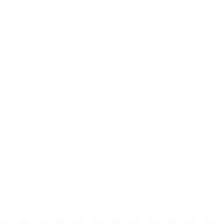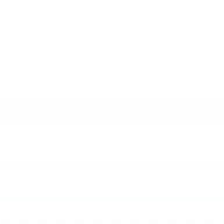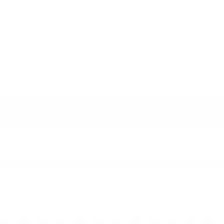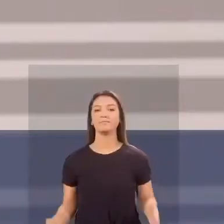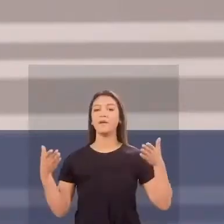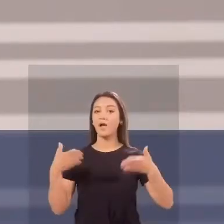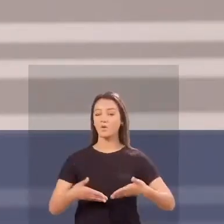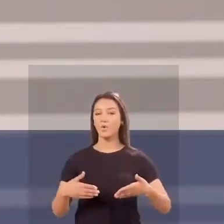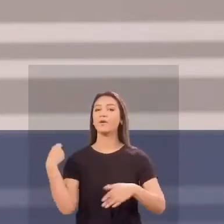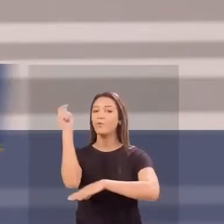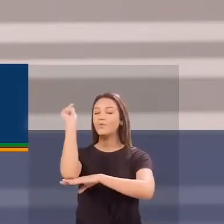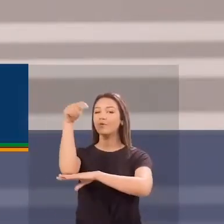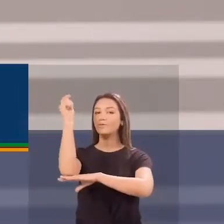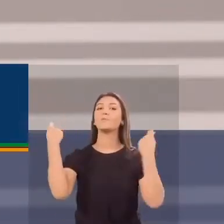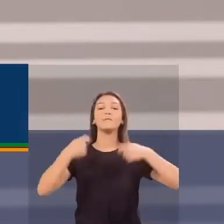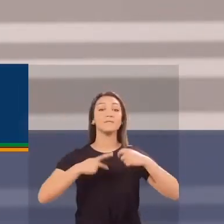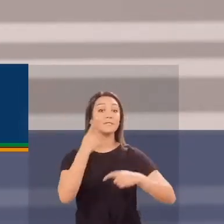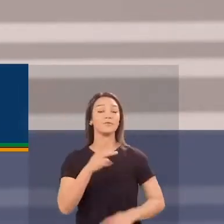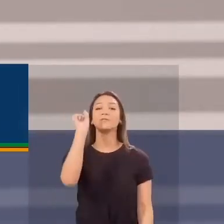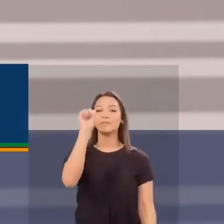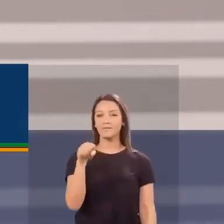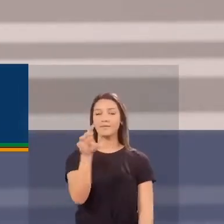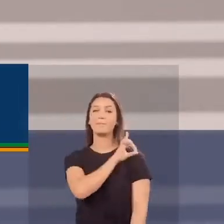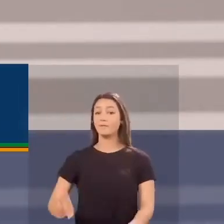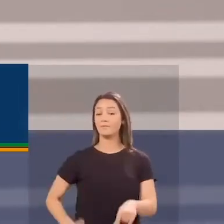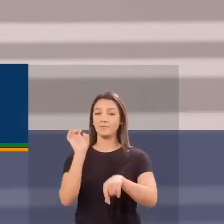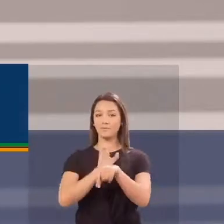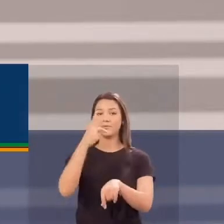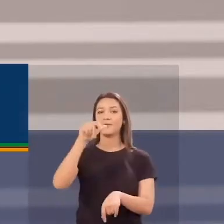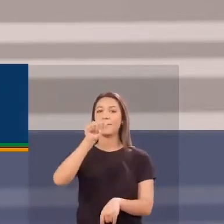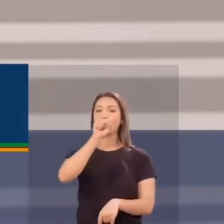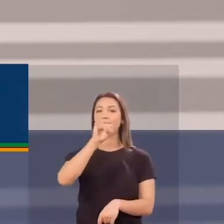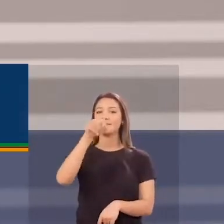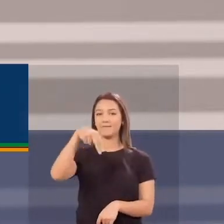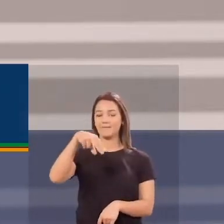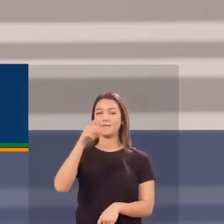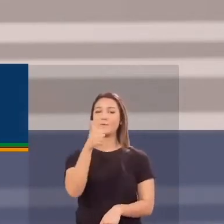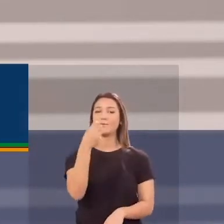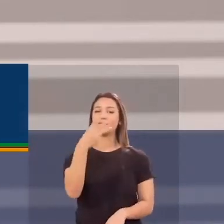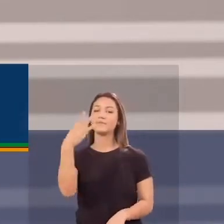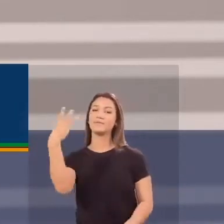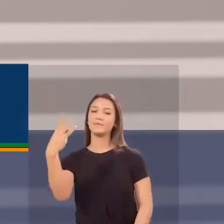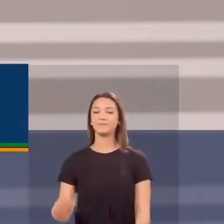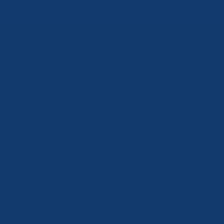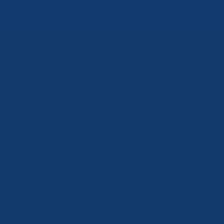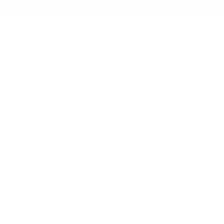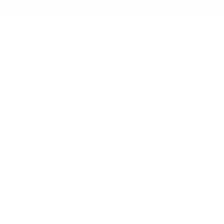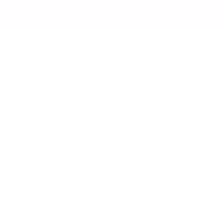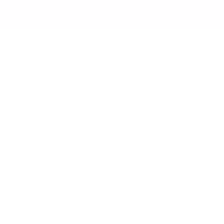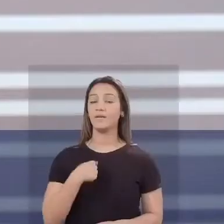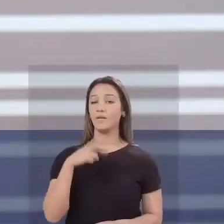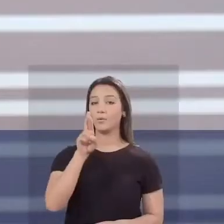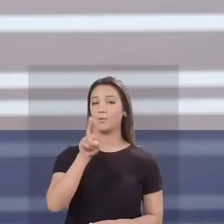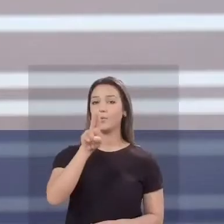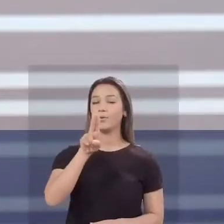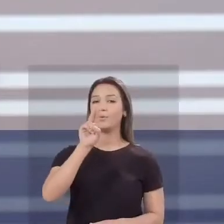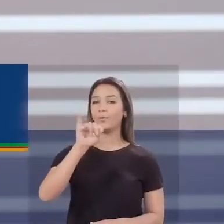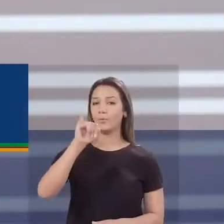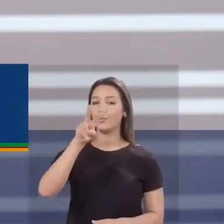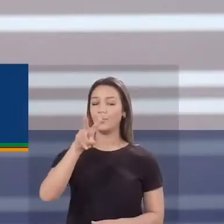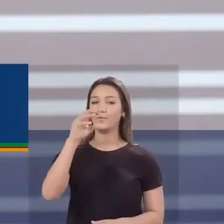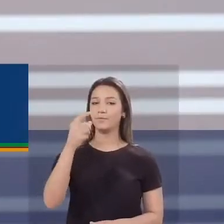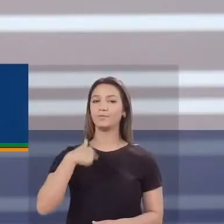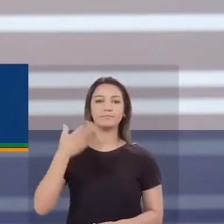É 11! Agora é a vez de todo o Rio Grande dizer sim. Para deputado estadual, Guilherme Pazin, 11333. É 11! Eu sou o Ruivo,